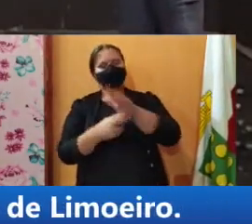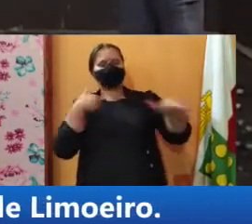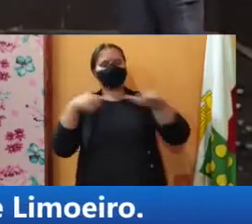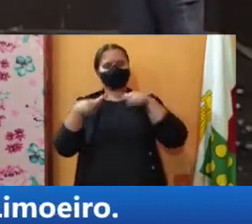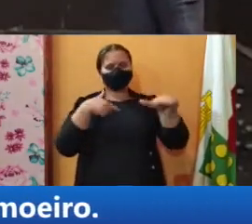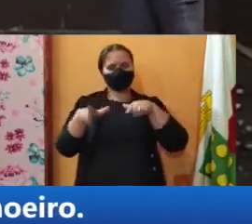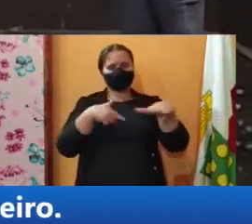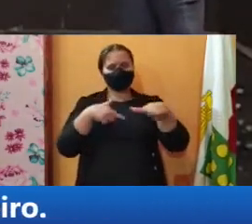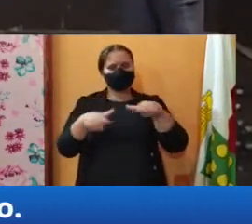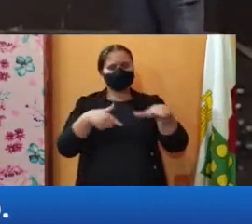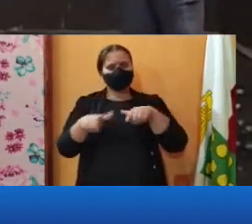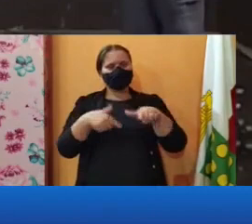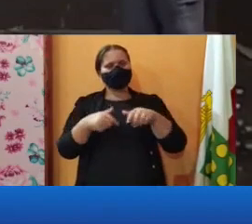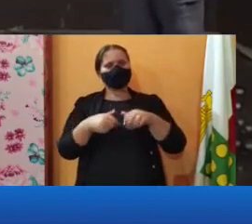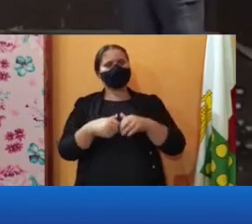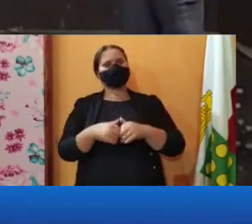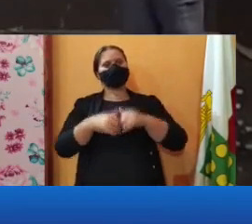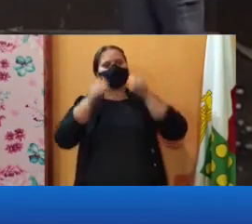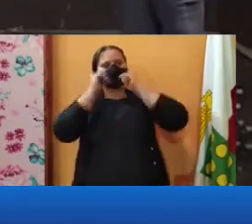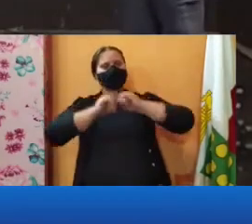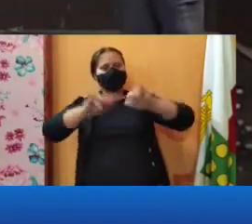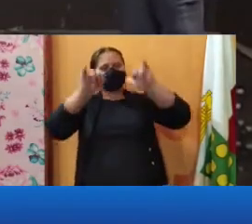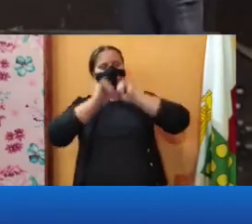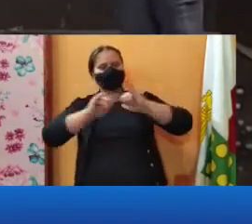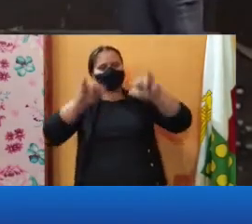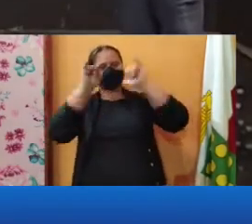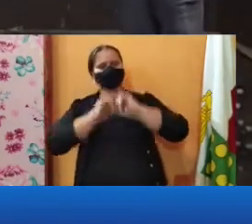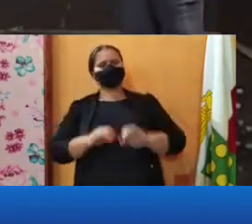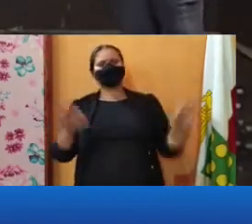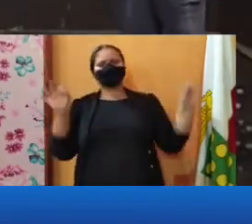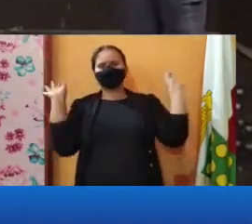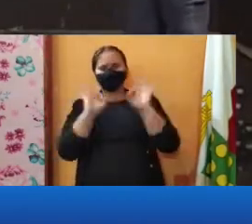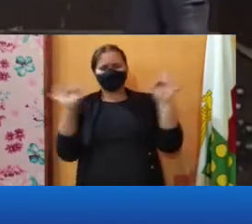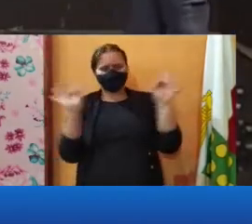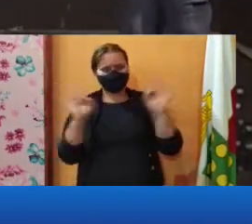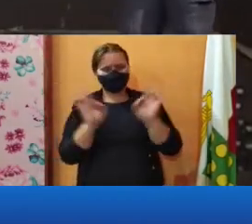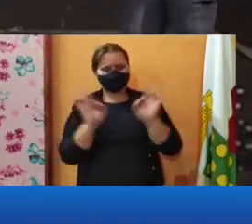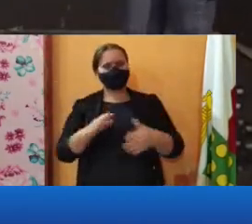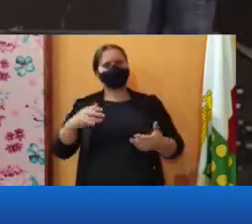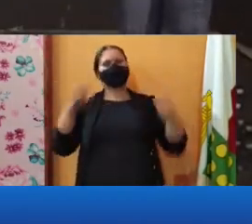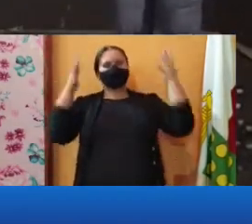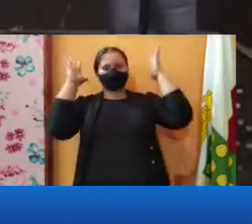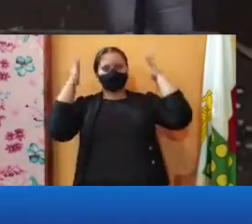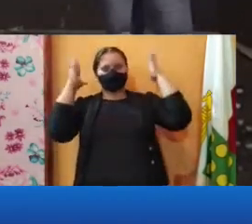de divulgação da nossa cidade fantástico. Parabéns a